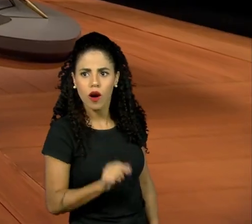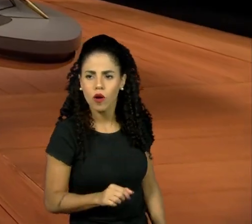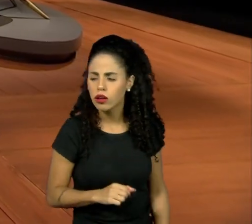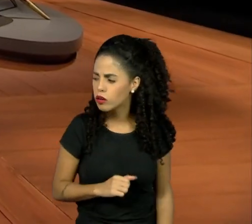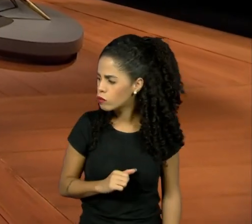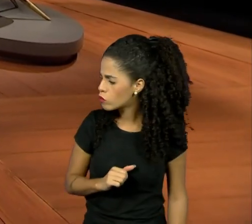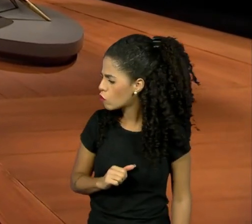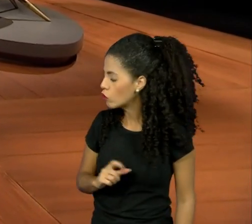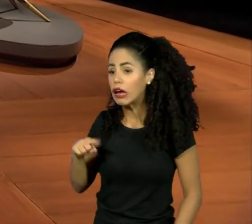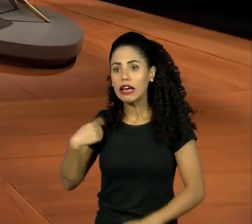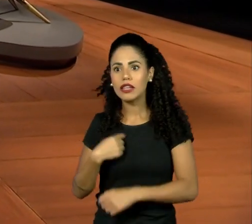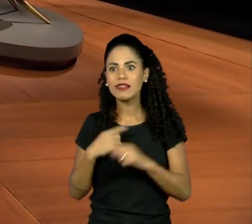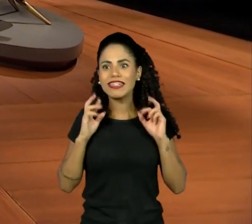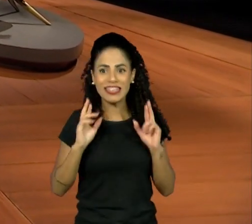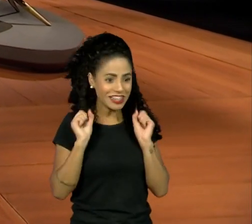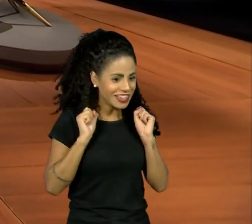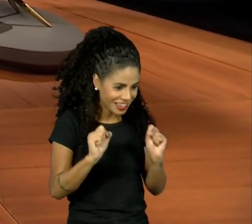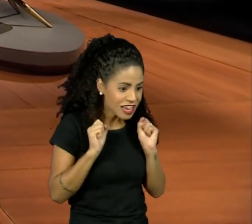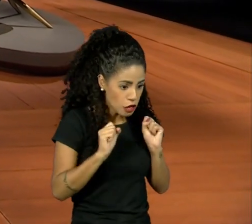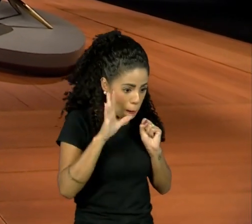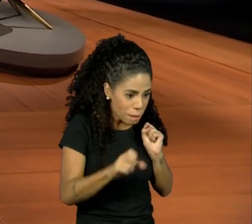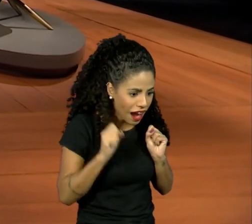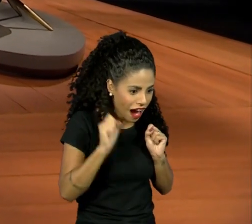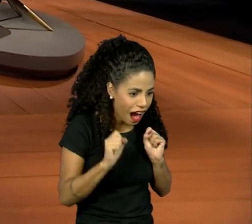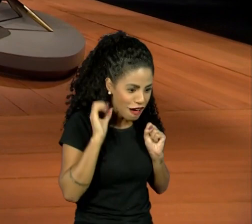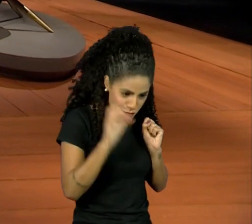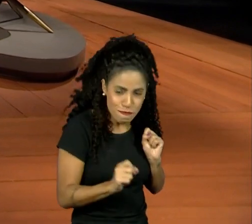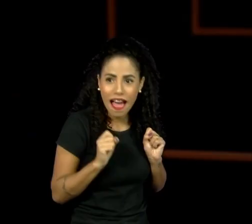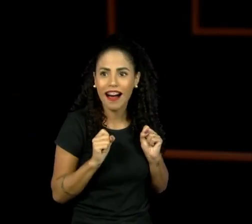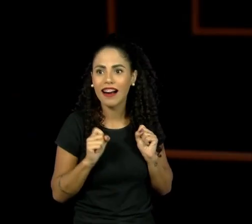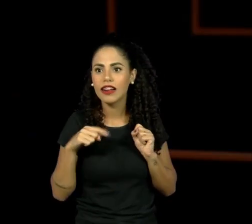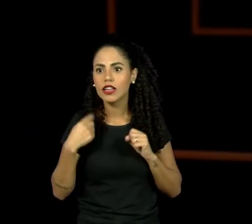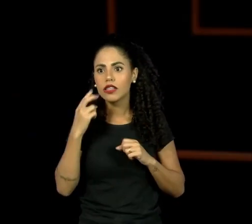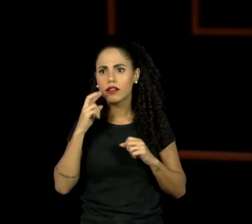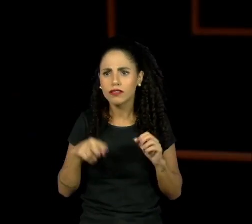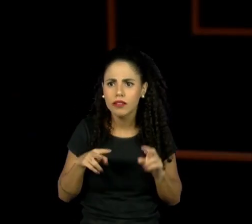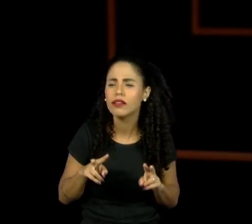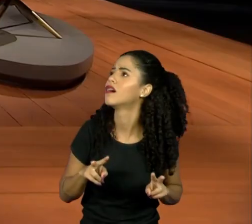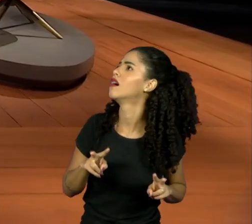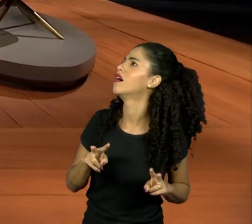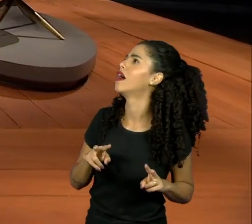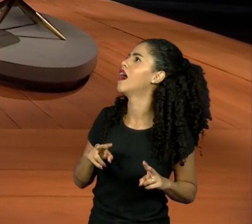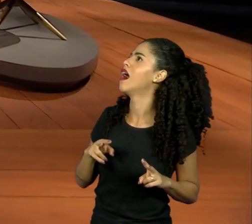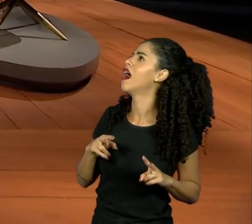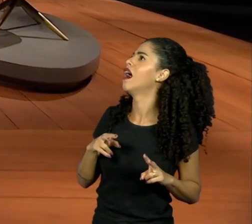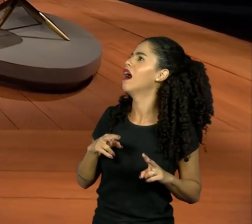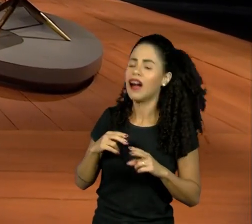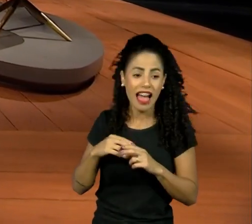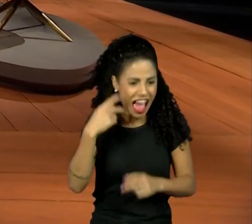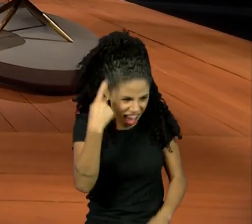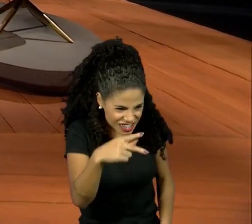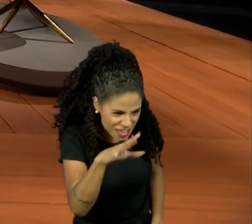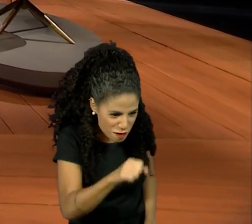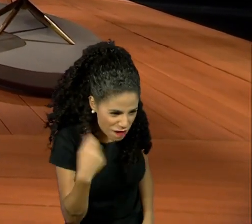pega, olha só. E olhava para trás, e olhava para cima. Quando olhava para cima, a gente, é seu.